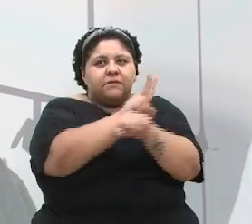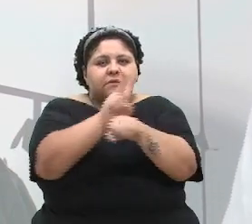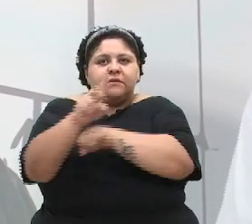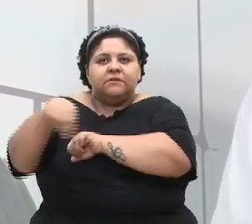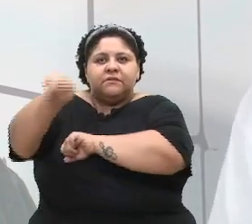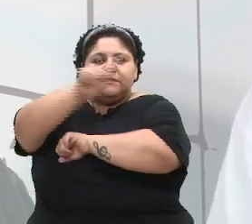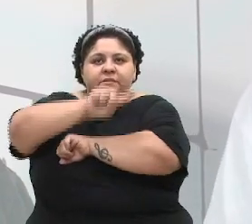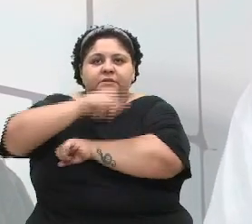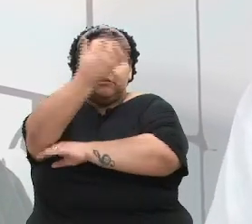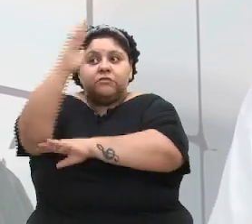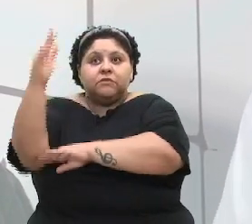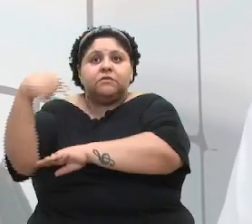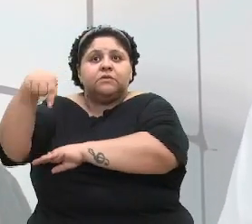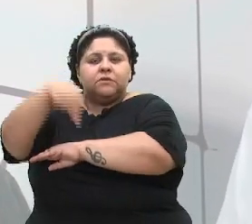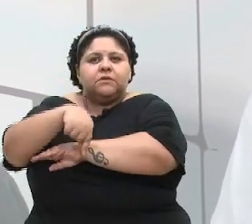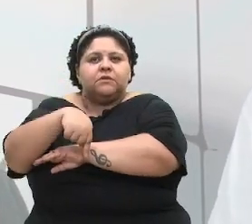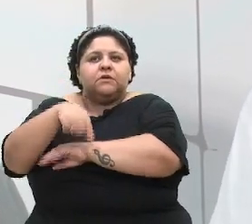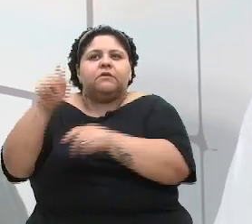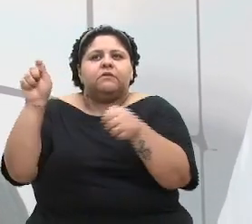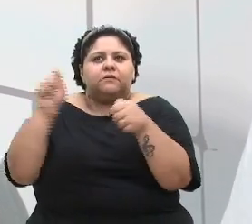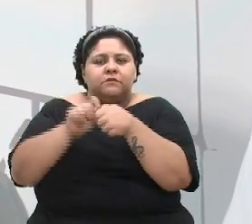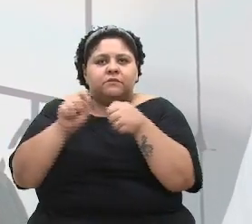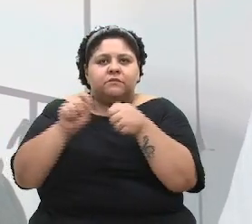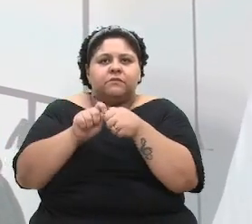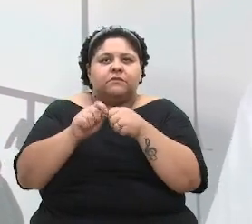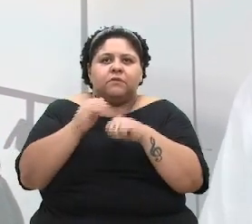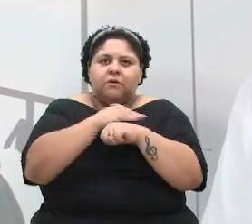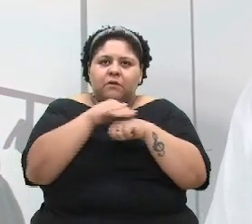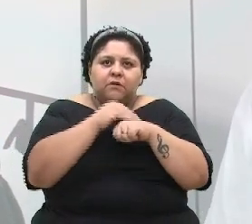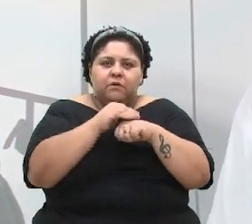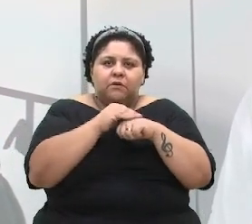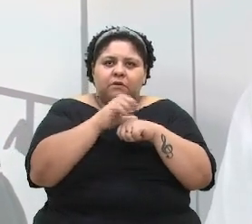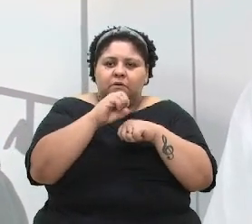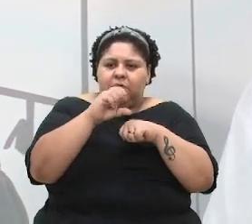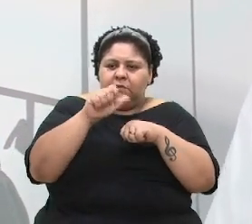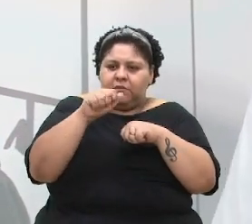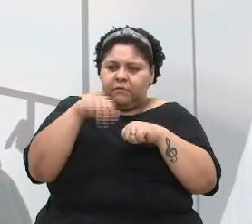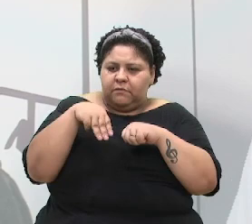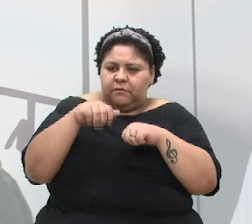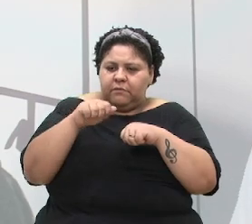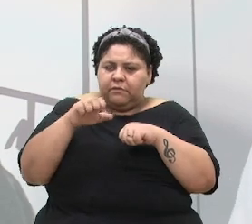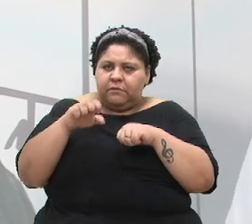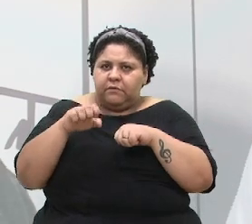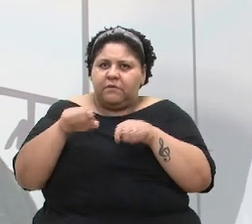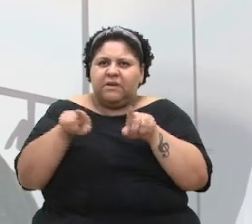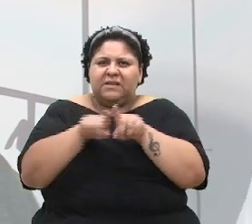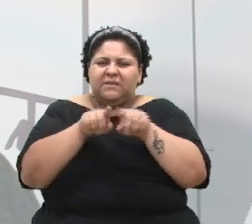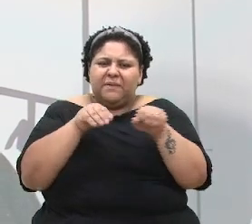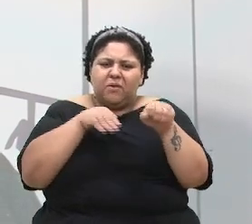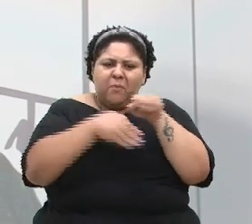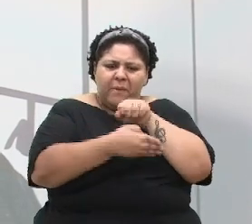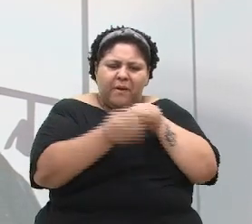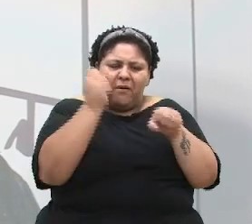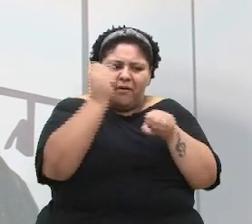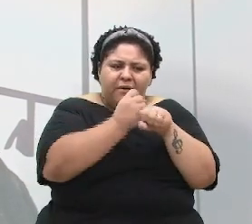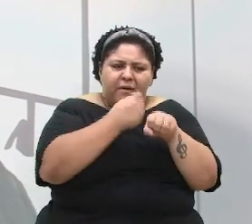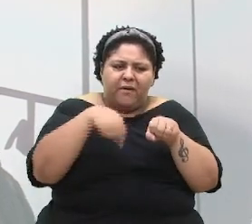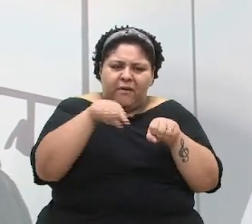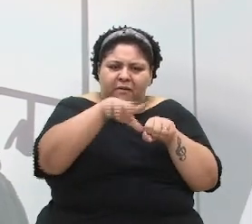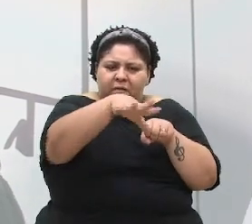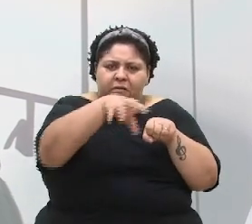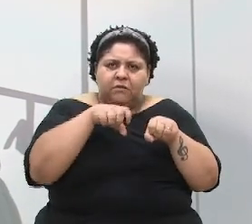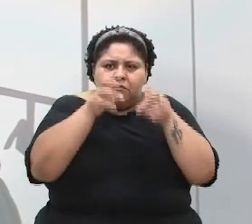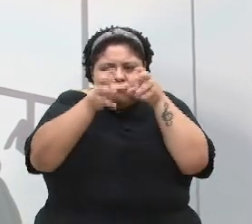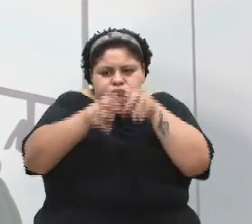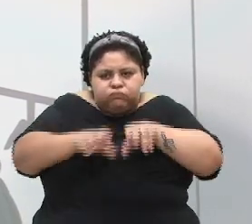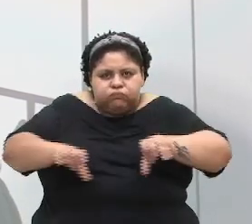nossas árvores. Inclusive, nós estamos conversando com o pessoal do SAMAI, com o Banco de Materiais de Construção, para nós arrecadarmos esses canos